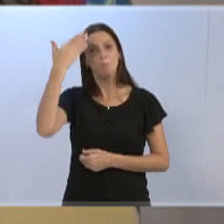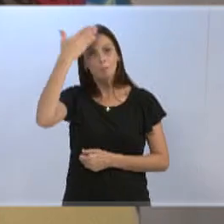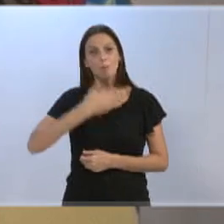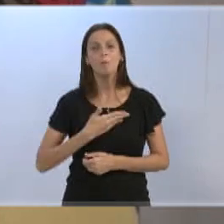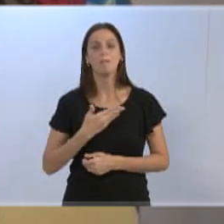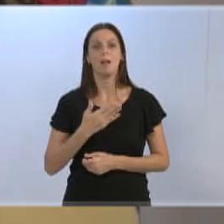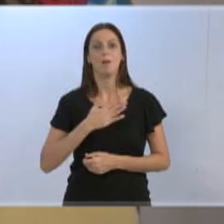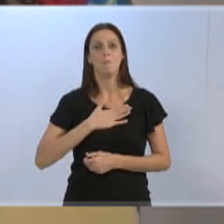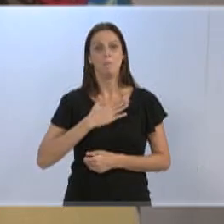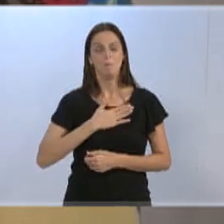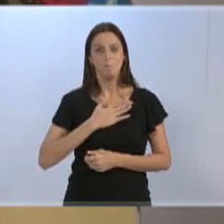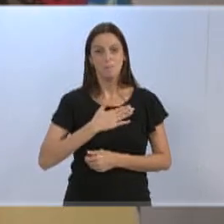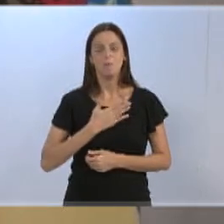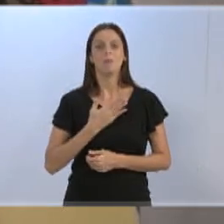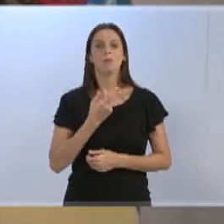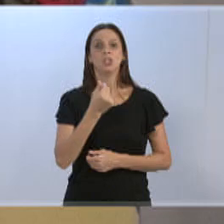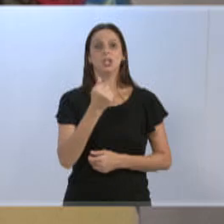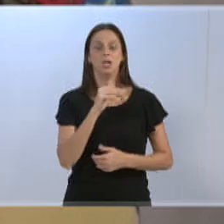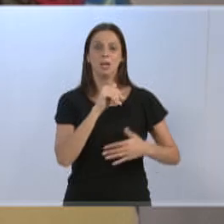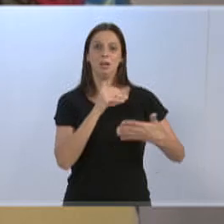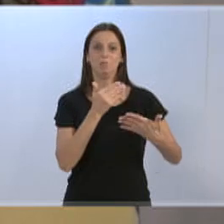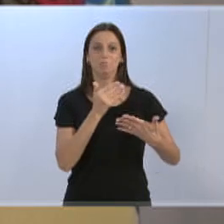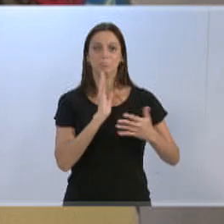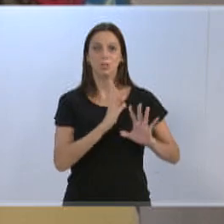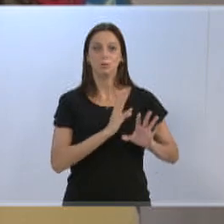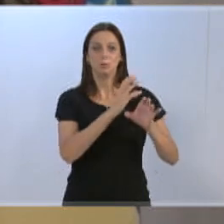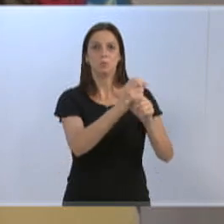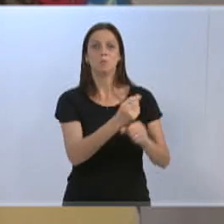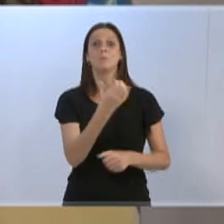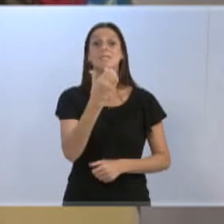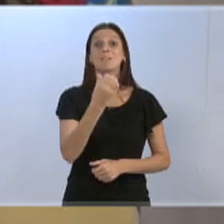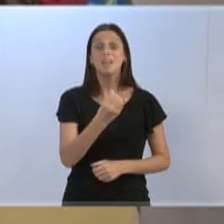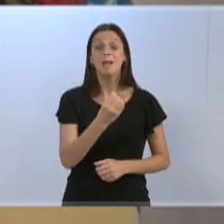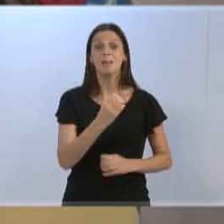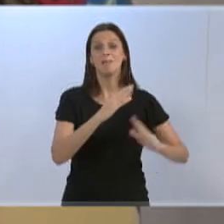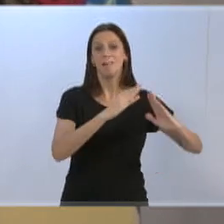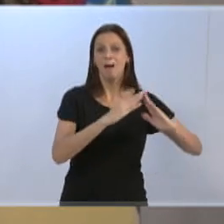aqui, no meu relatório, de 6 imóveis que eu já tinha naquela época.